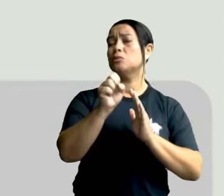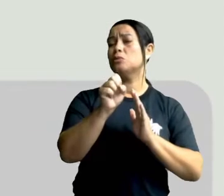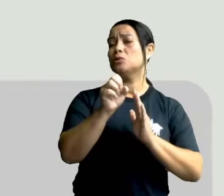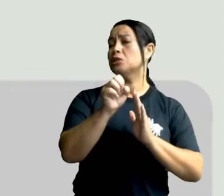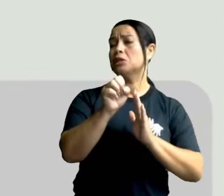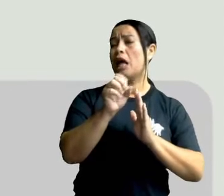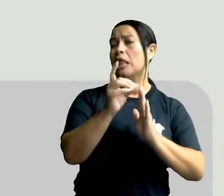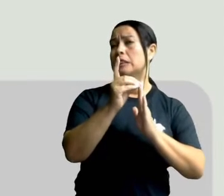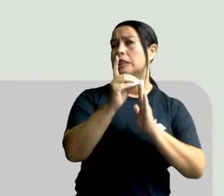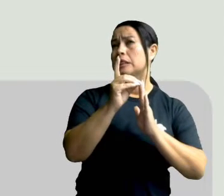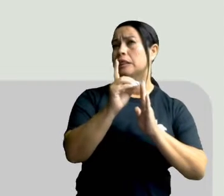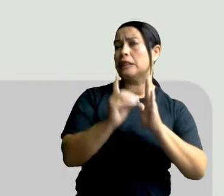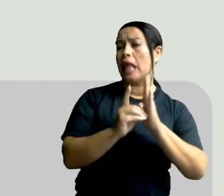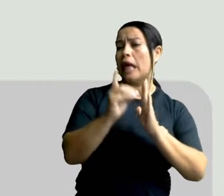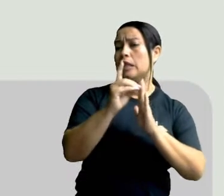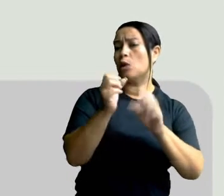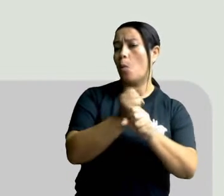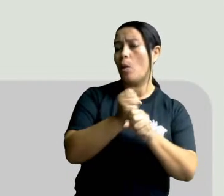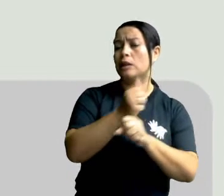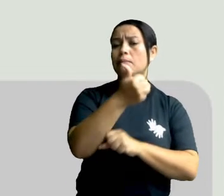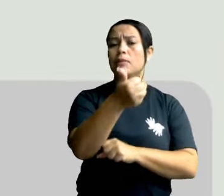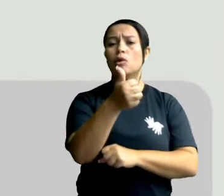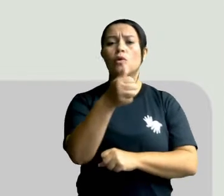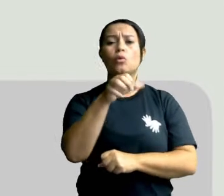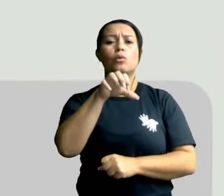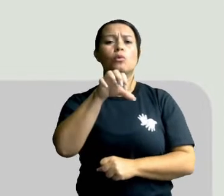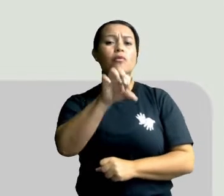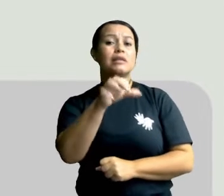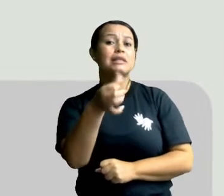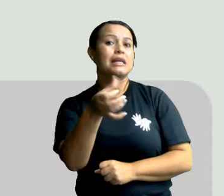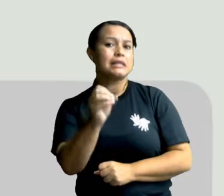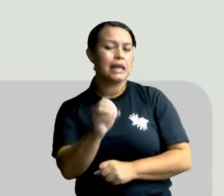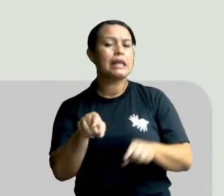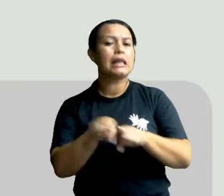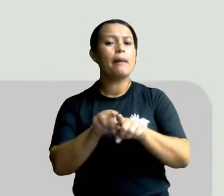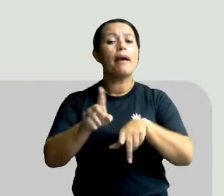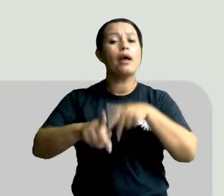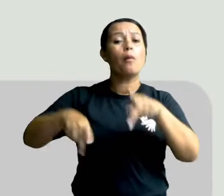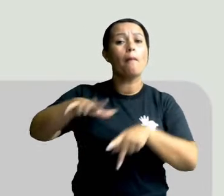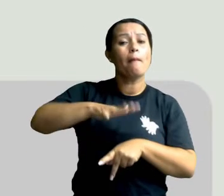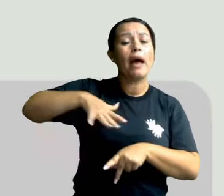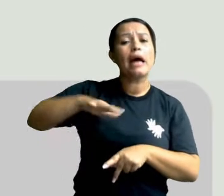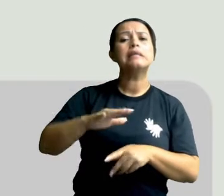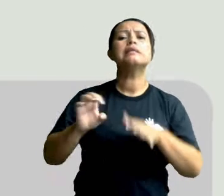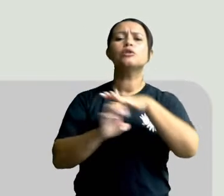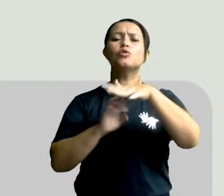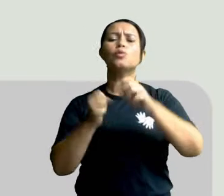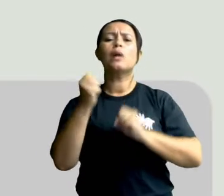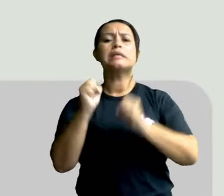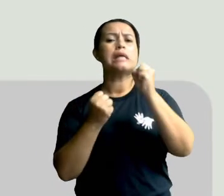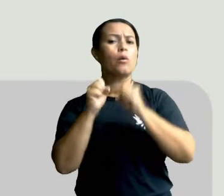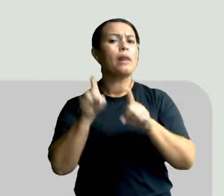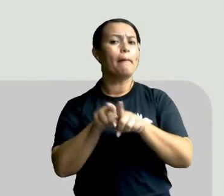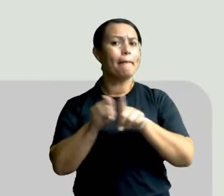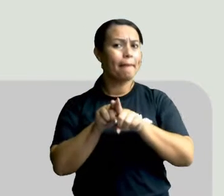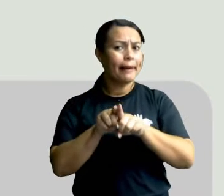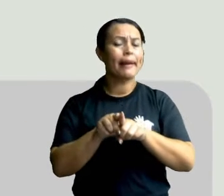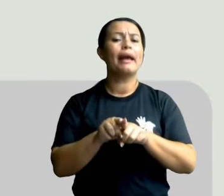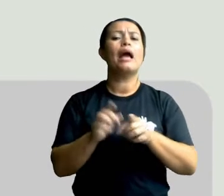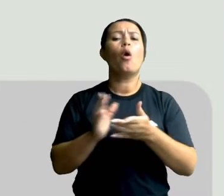de 1960, diante da acelerada urbanização, também nos países de industrialização